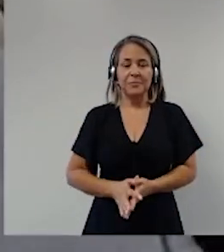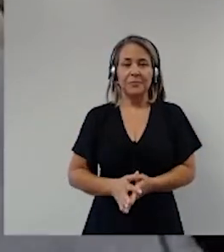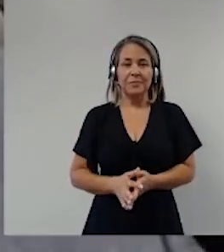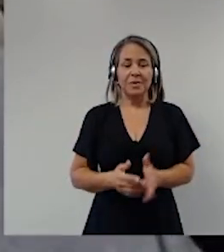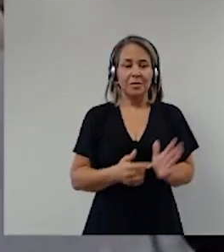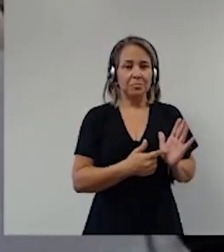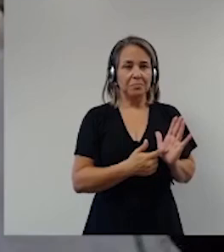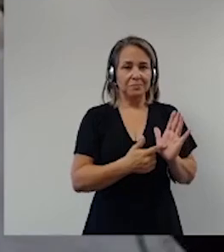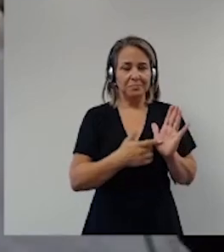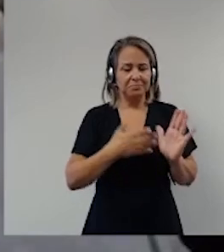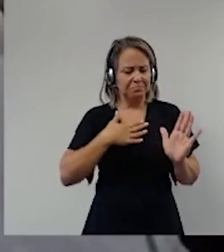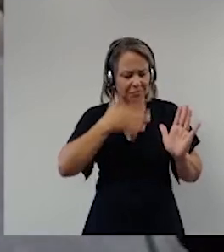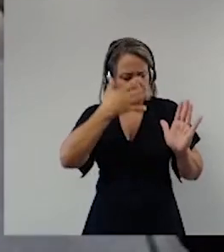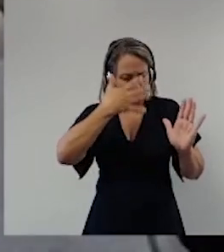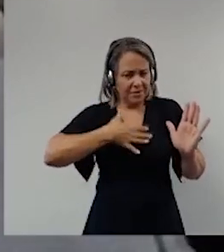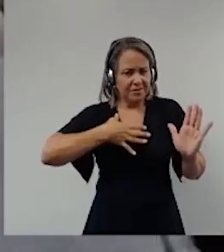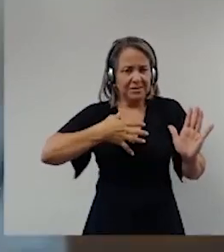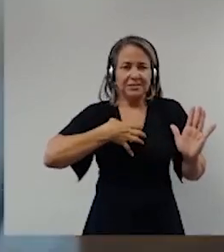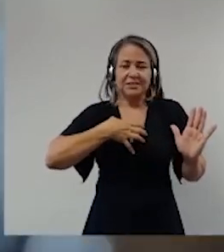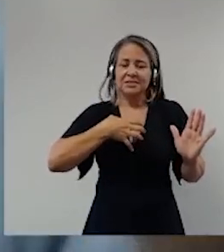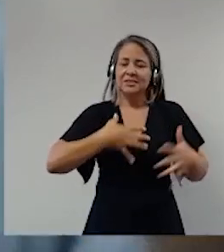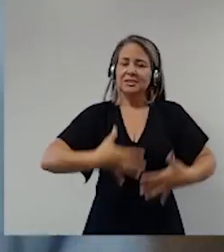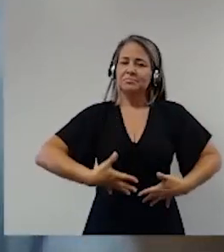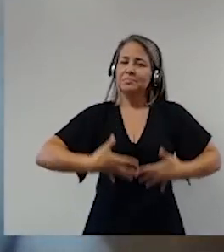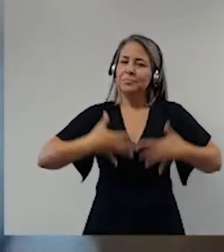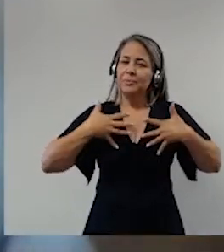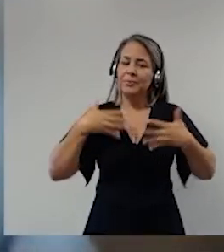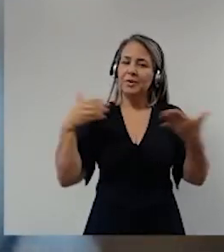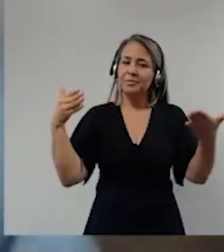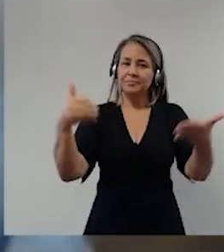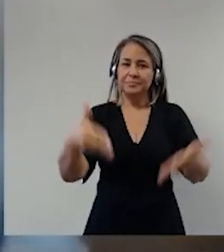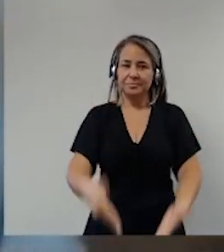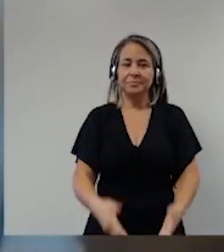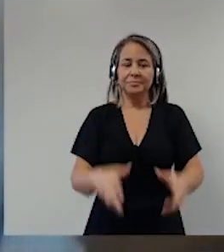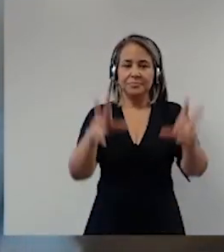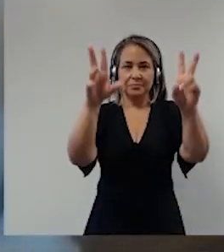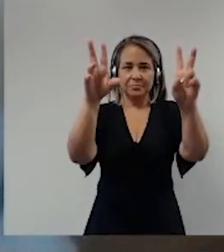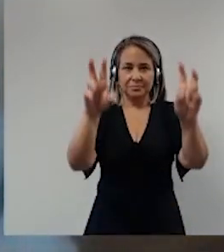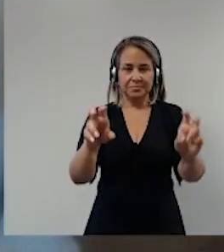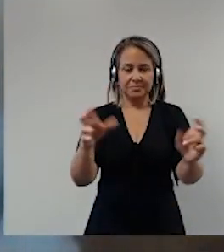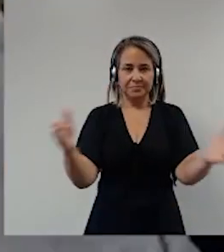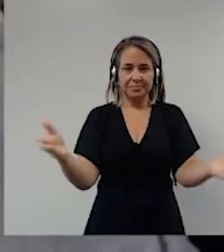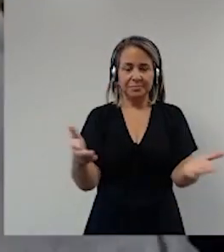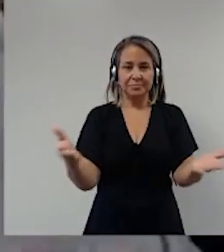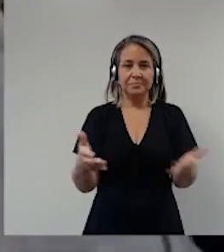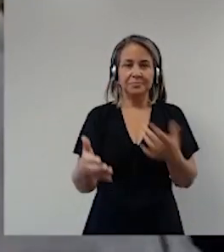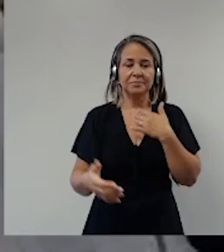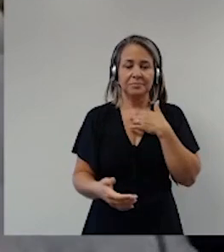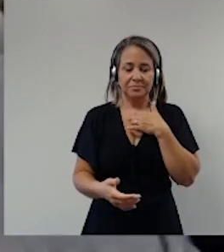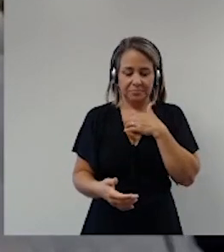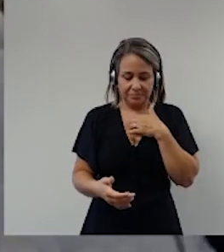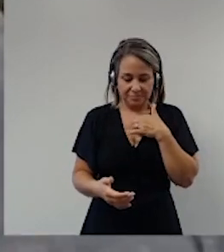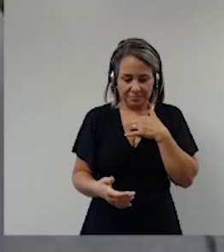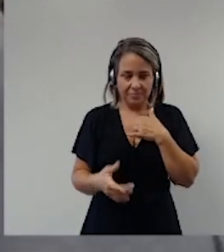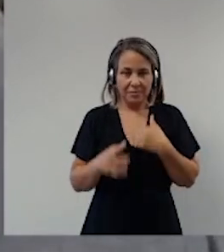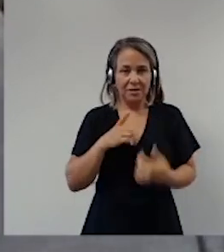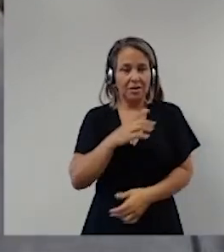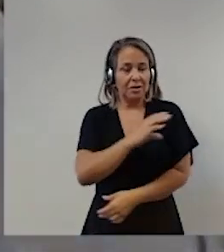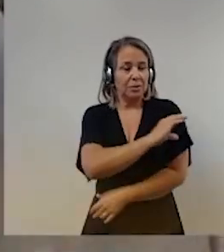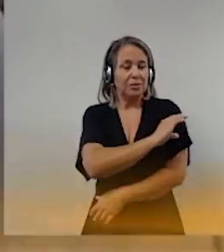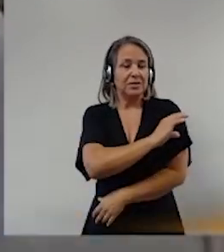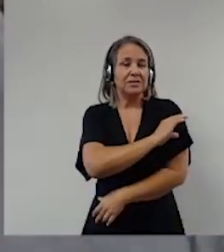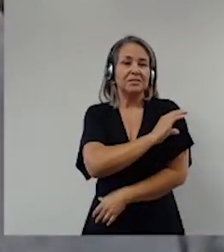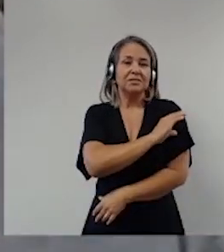Registro a minha satisfação de participar desse painel, sob a coordenação